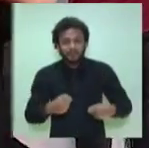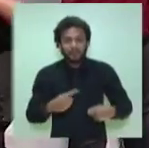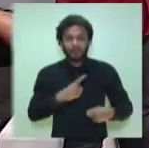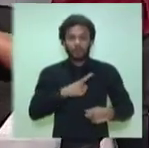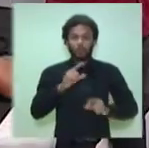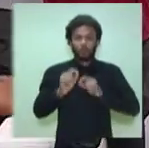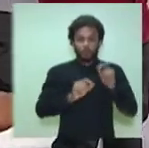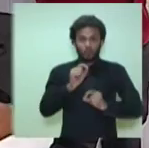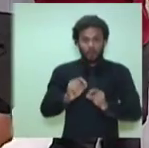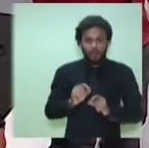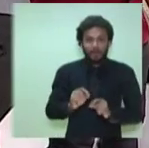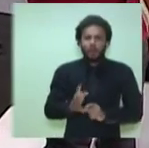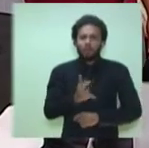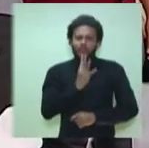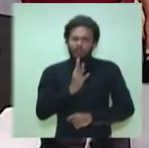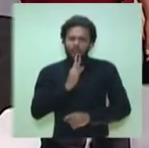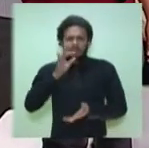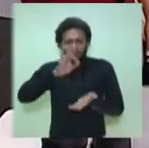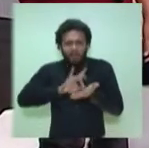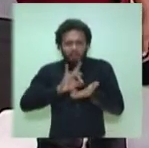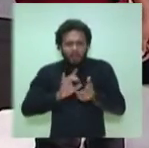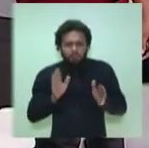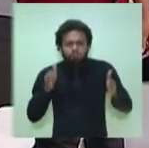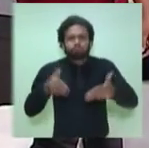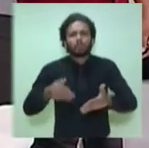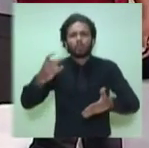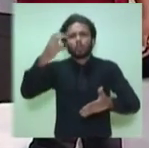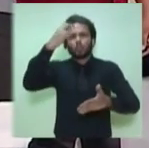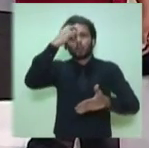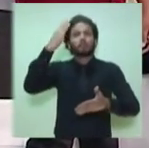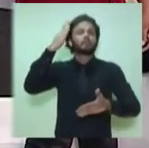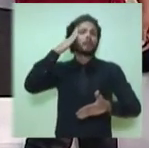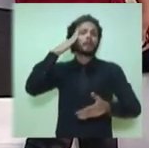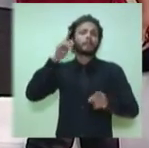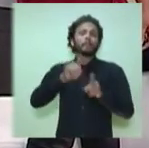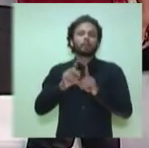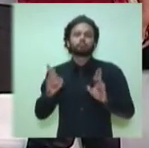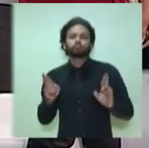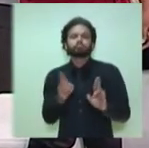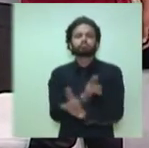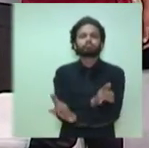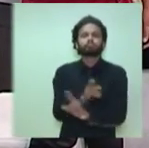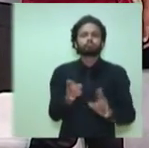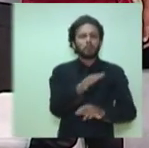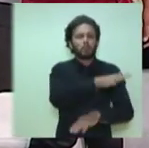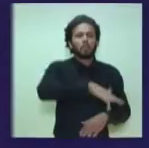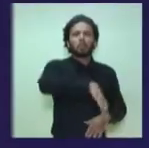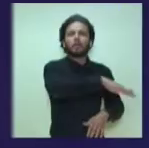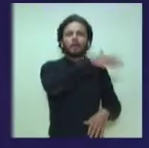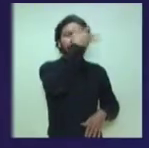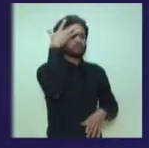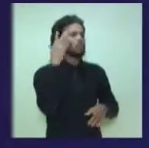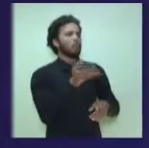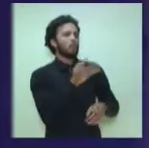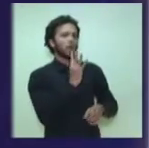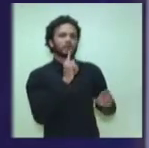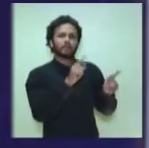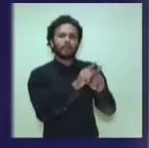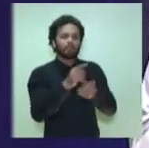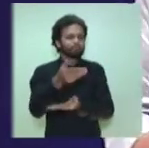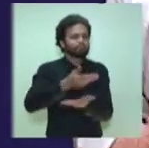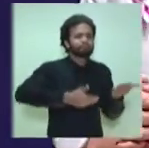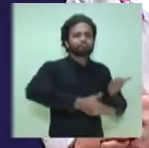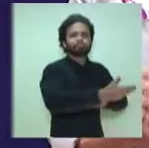quem conheça, quem entenda do assunto, que saiba ao mesmo tempo se relacionar com quem de direito. Ir às fontes